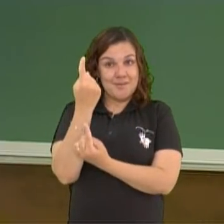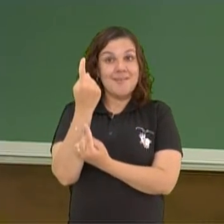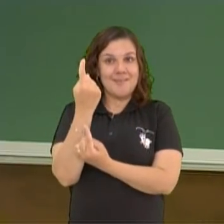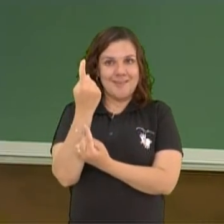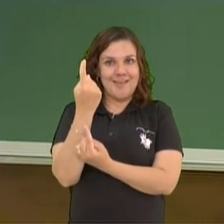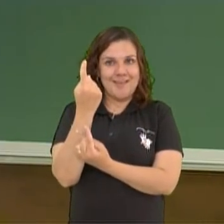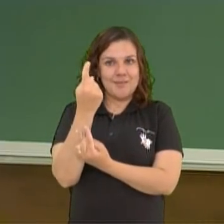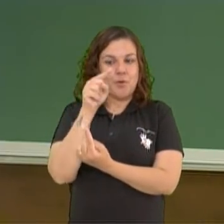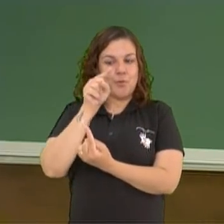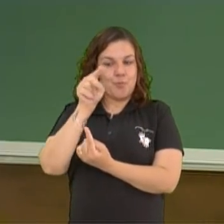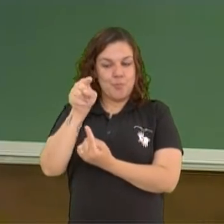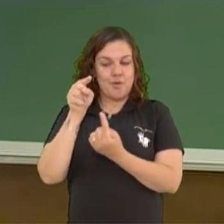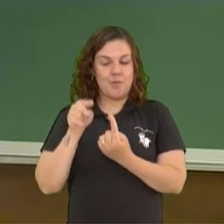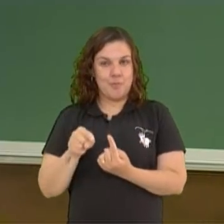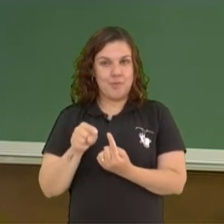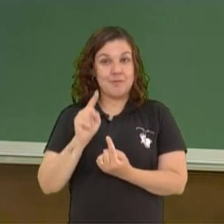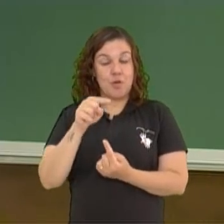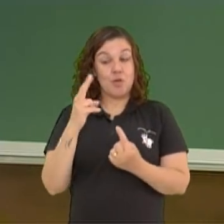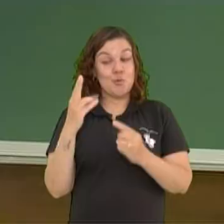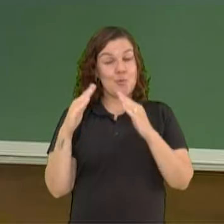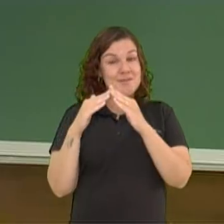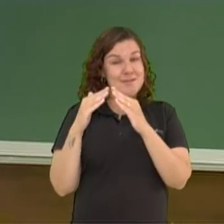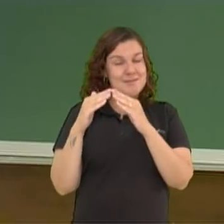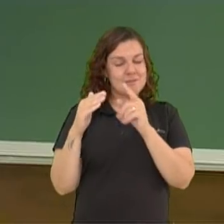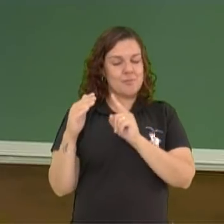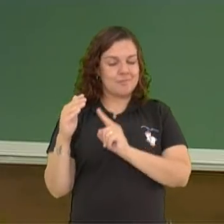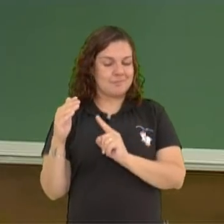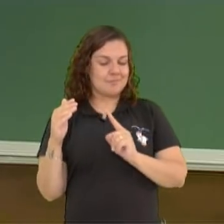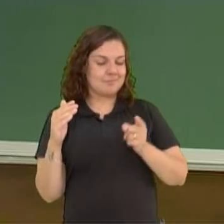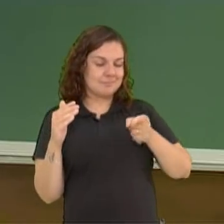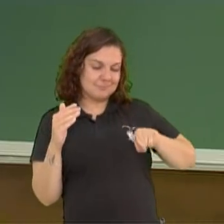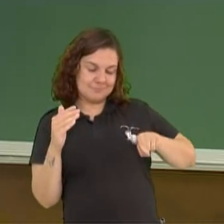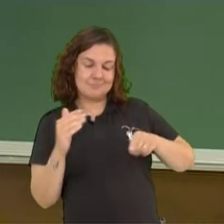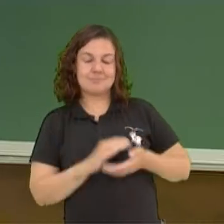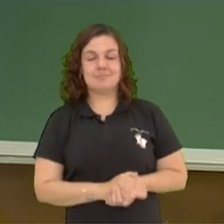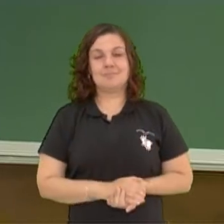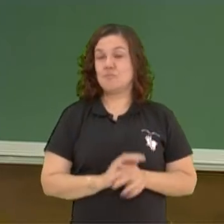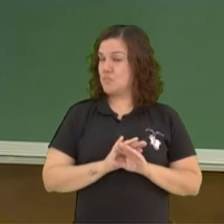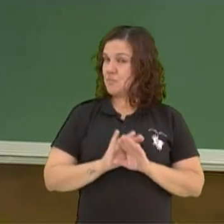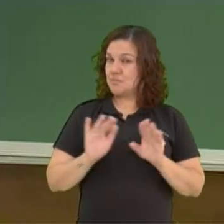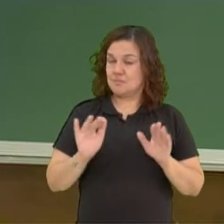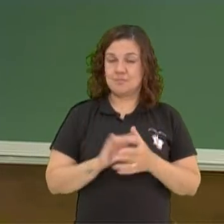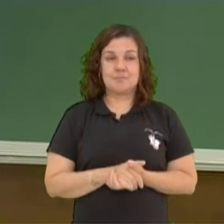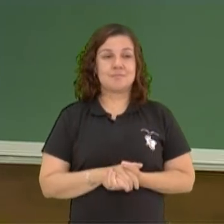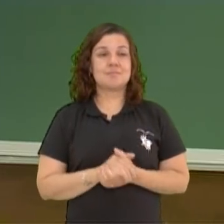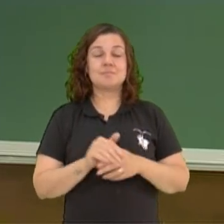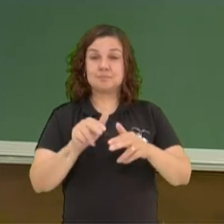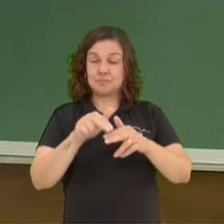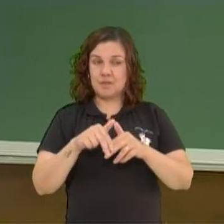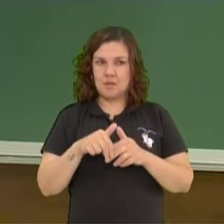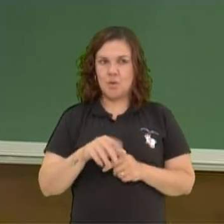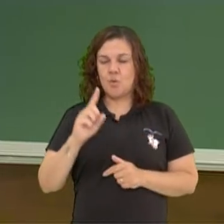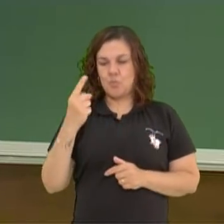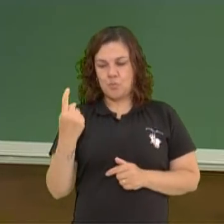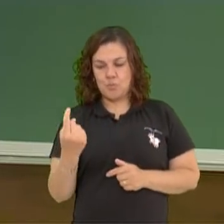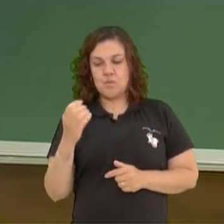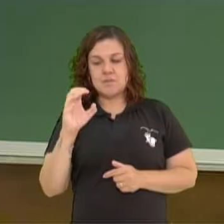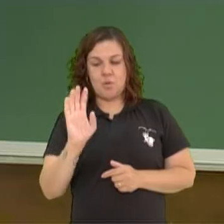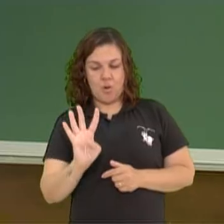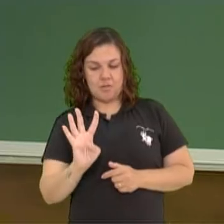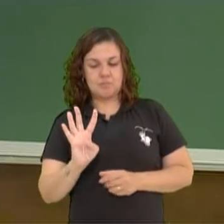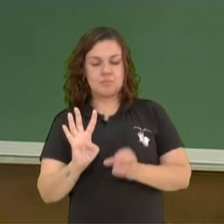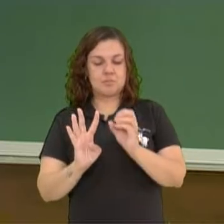casa. Somando, eu tenho 2 casas ali no total da minha multiplicação depois da vírgula. Então, vamos lá. 1, 2. Então,